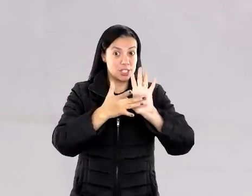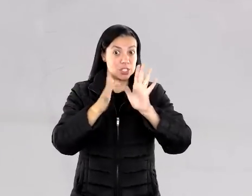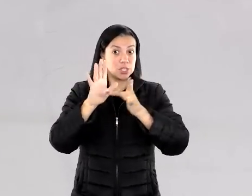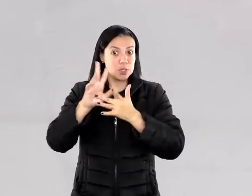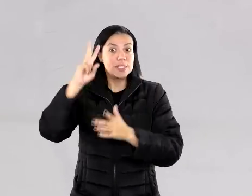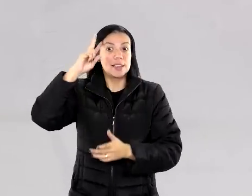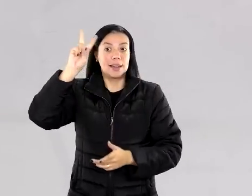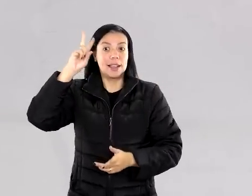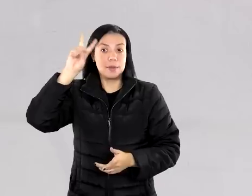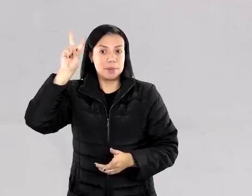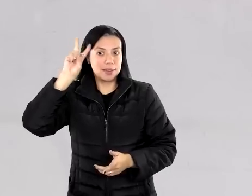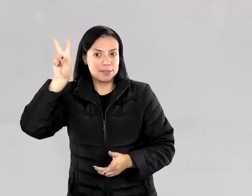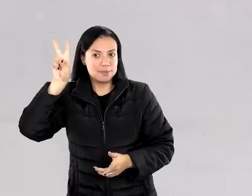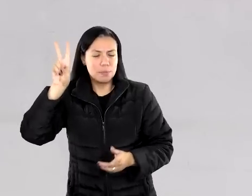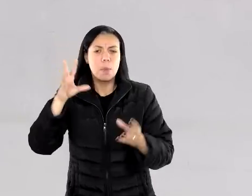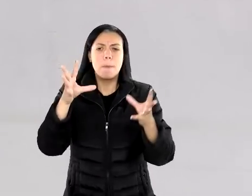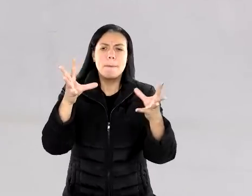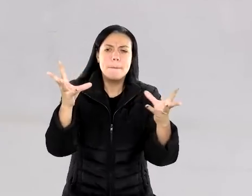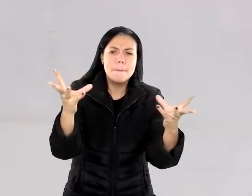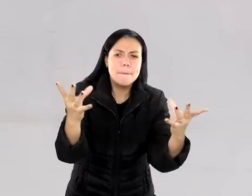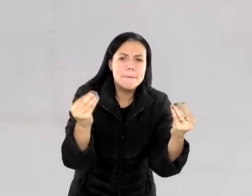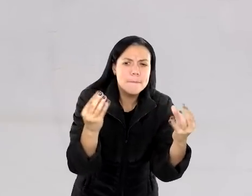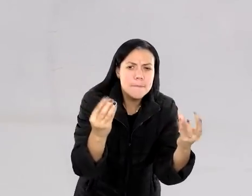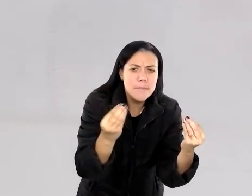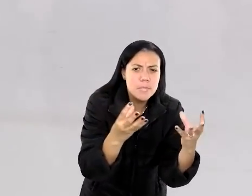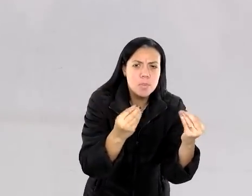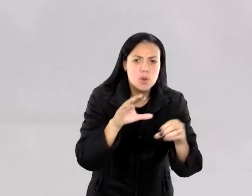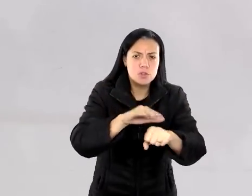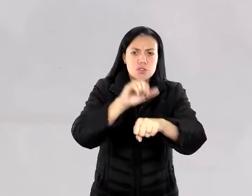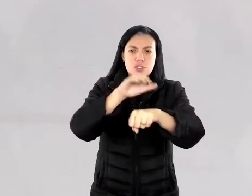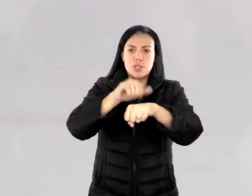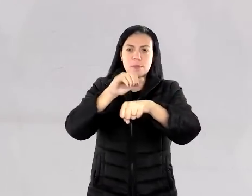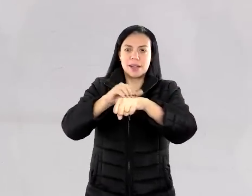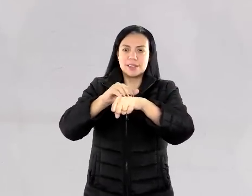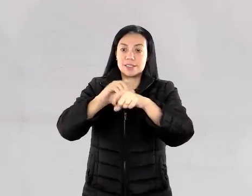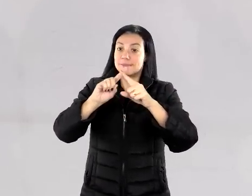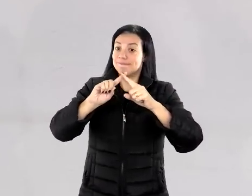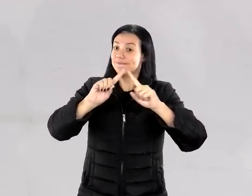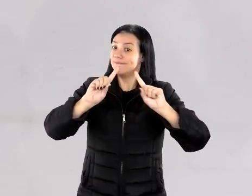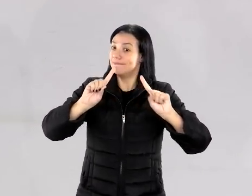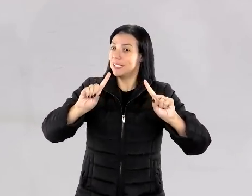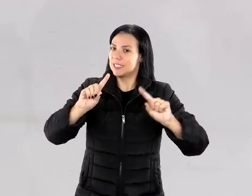chamados, mas poucos o quê? Os escolhidos.